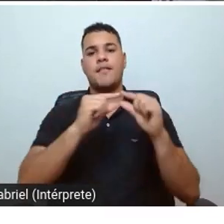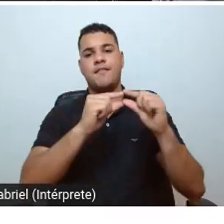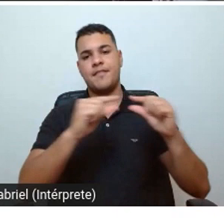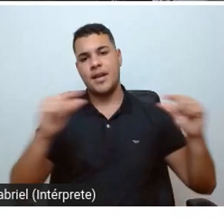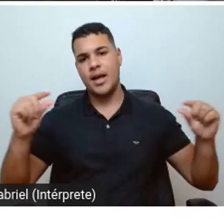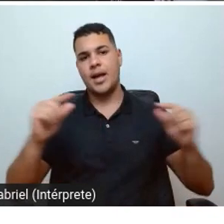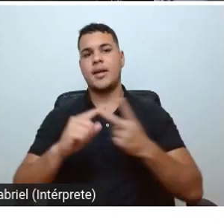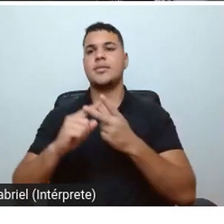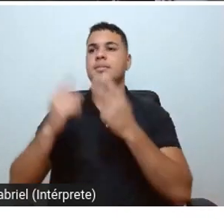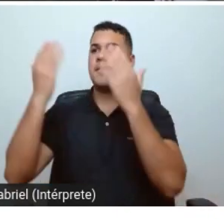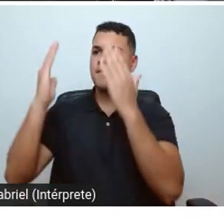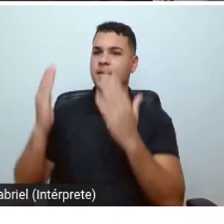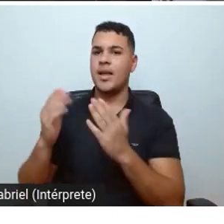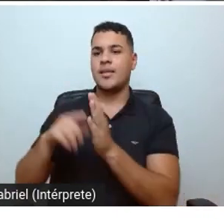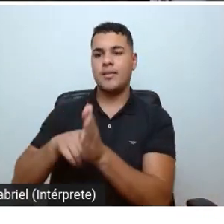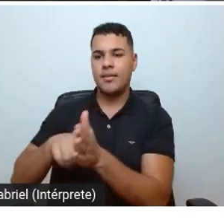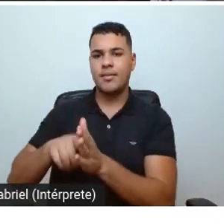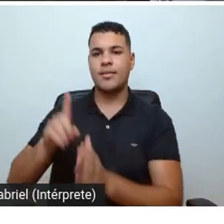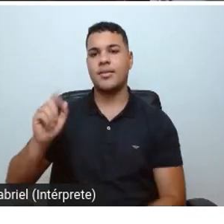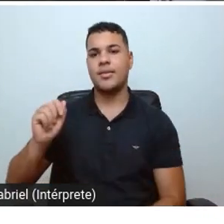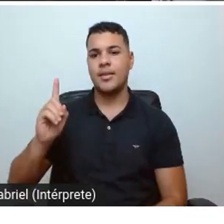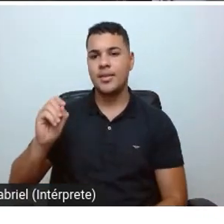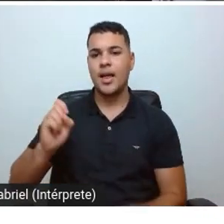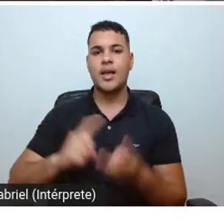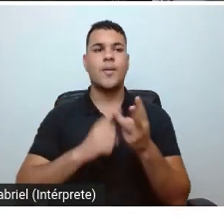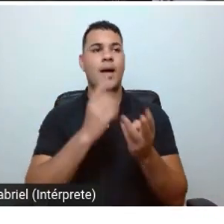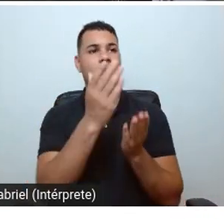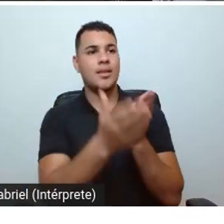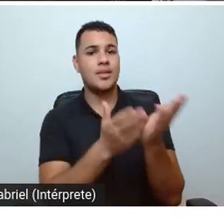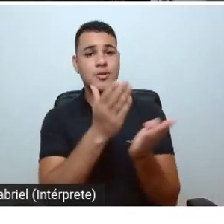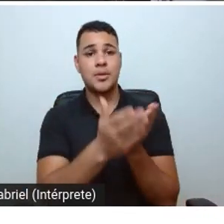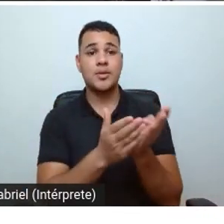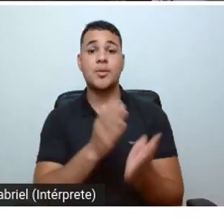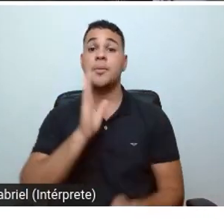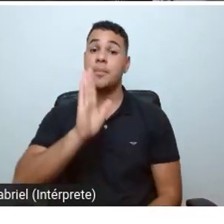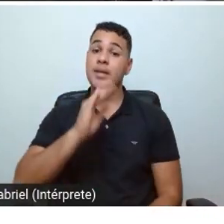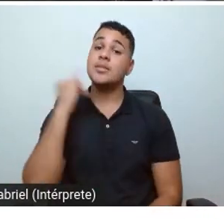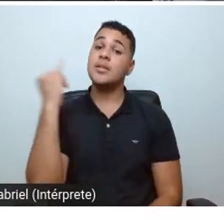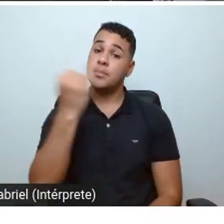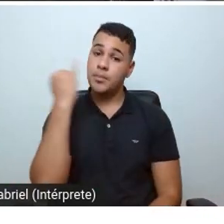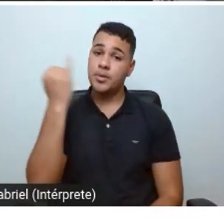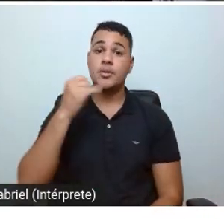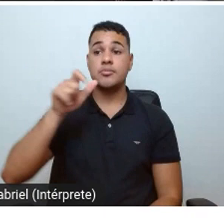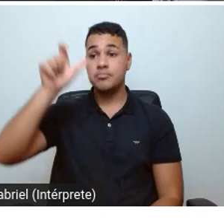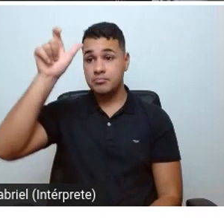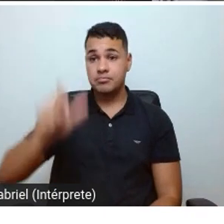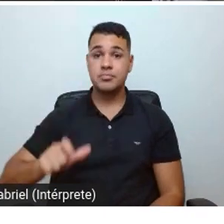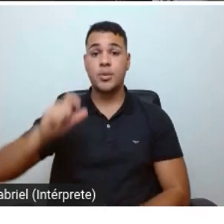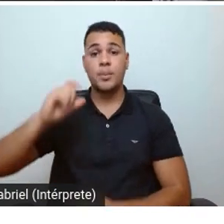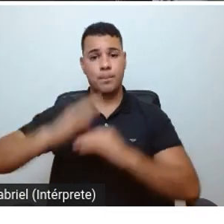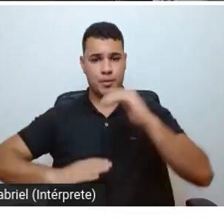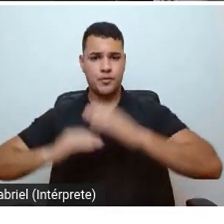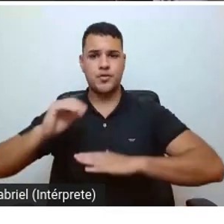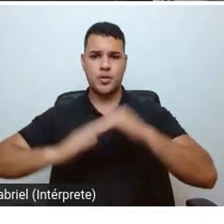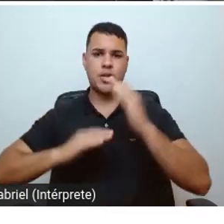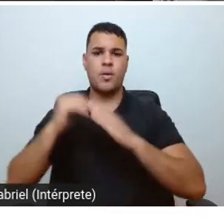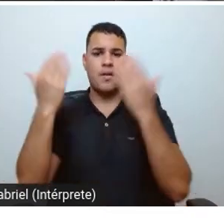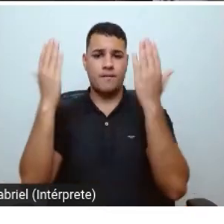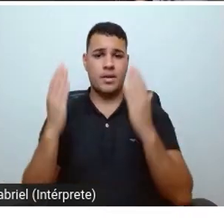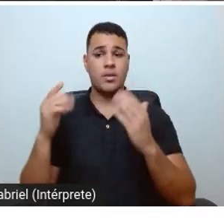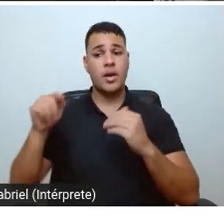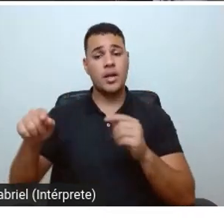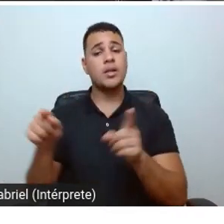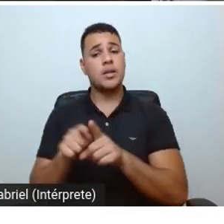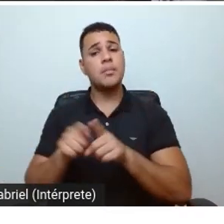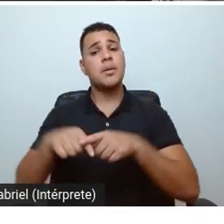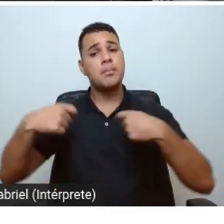forma amostral, ele vai avaliar atendimentos, mas é importante que ele tenha também essa visão